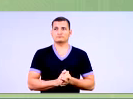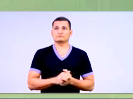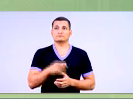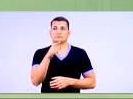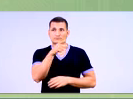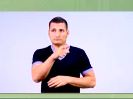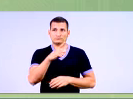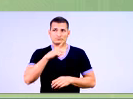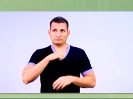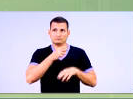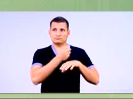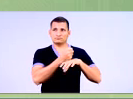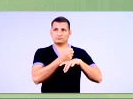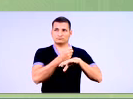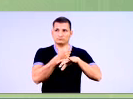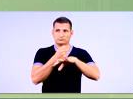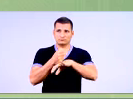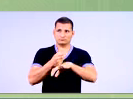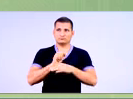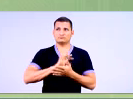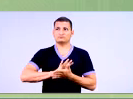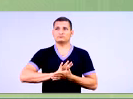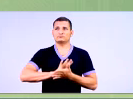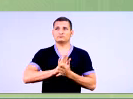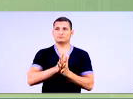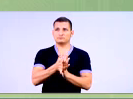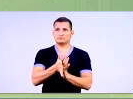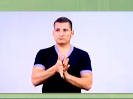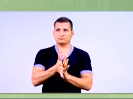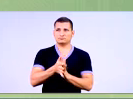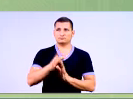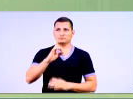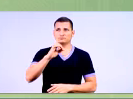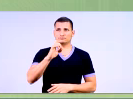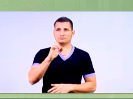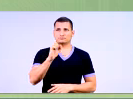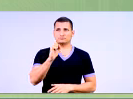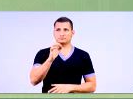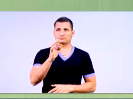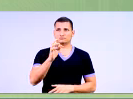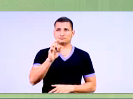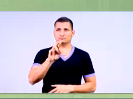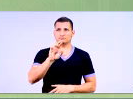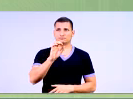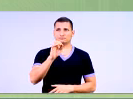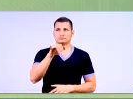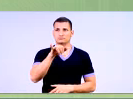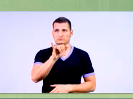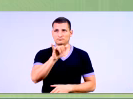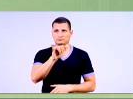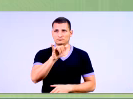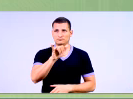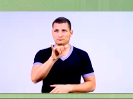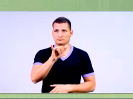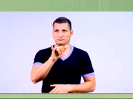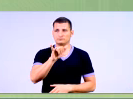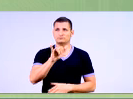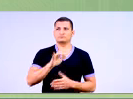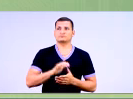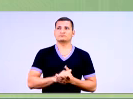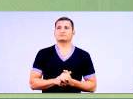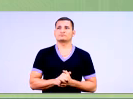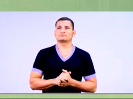vírus destruirá, olha só, o verbo é destruir, com will antecedendo,